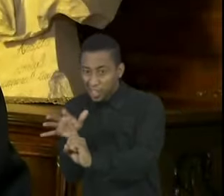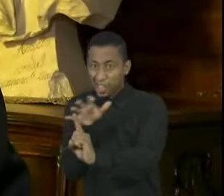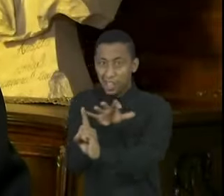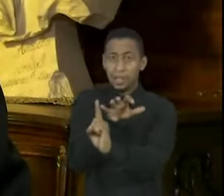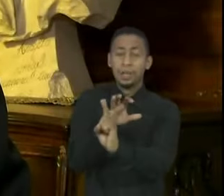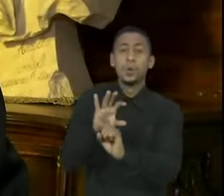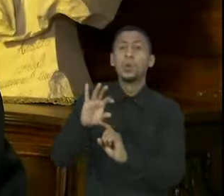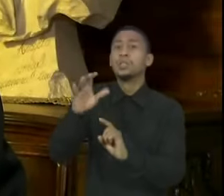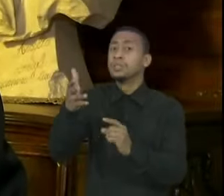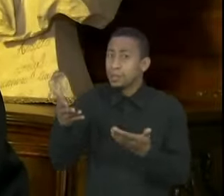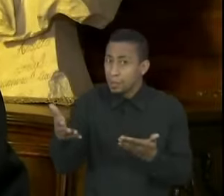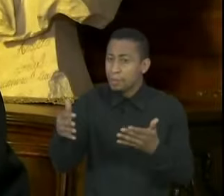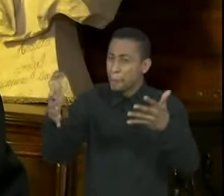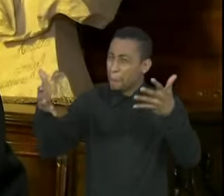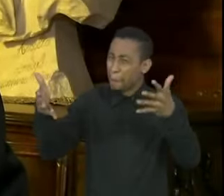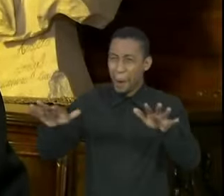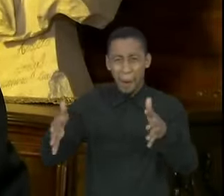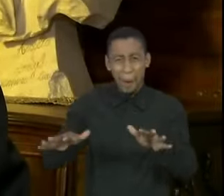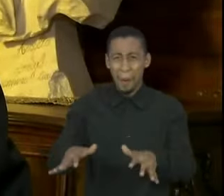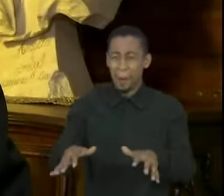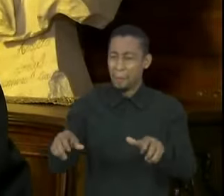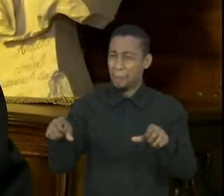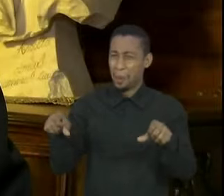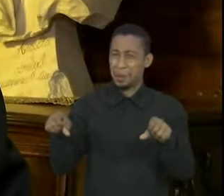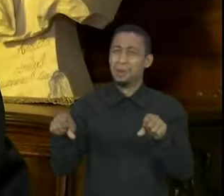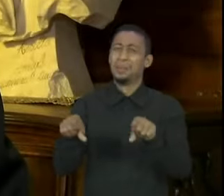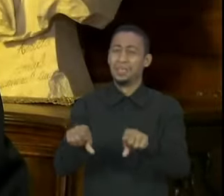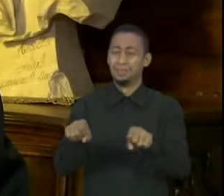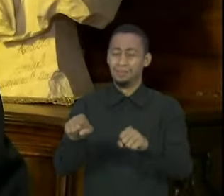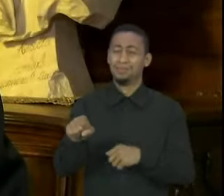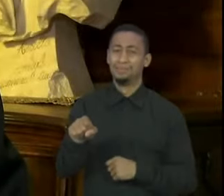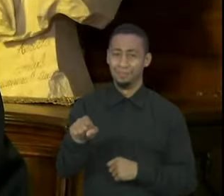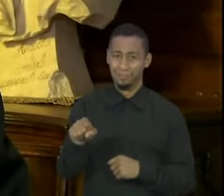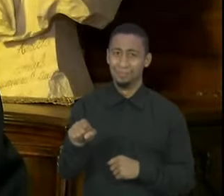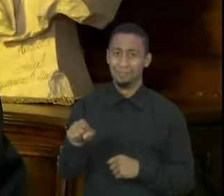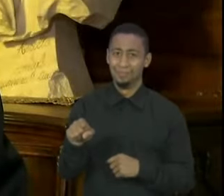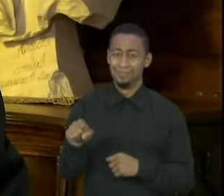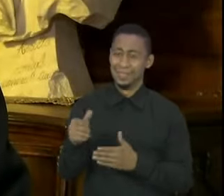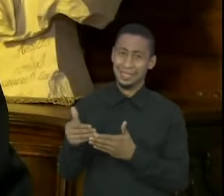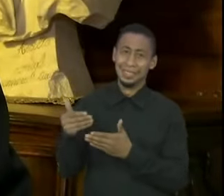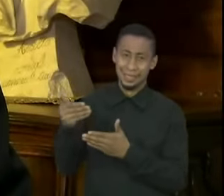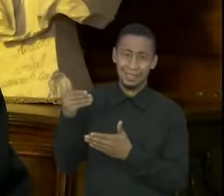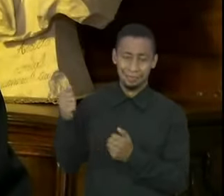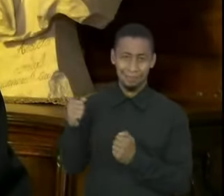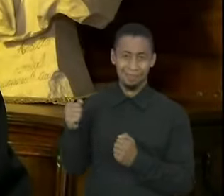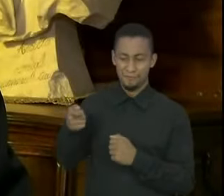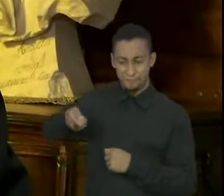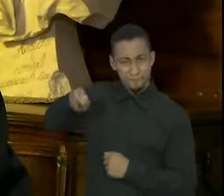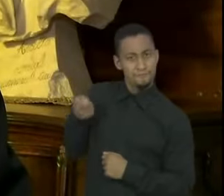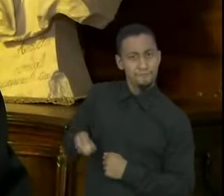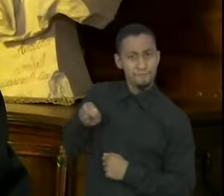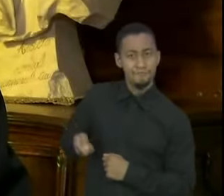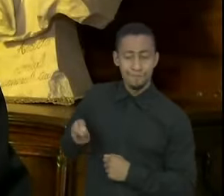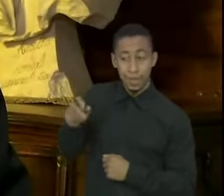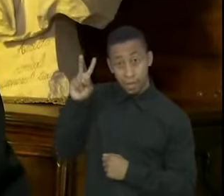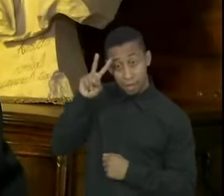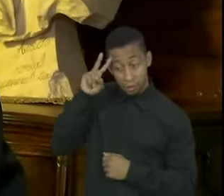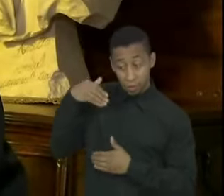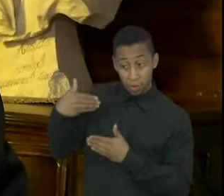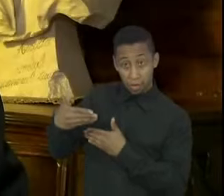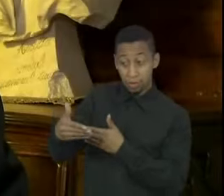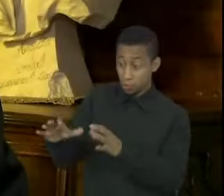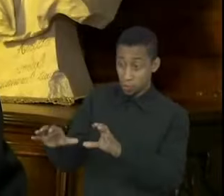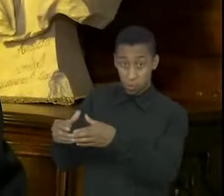levaram a desastres e catástrofes de dos totalitarismos que na história fizeram